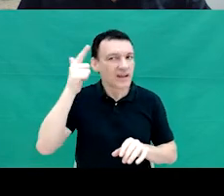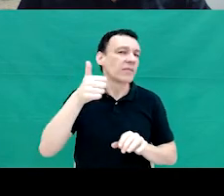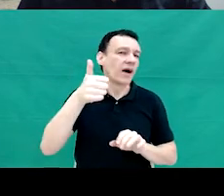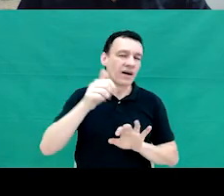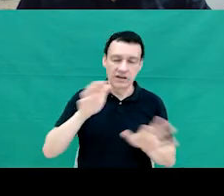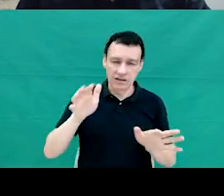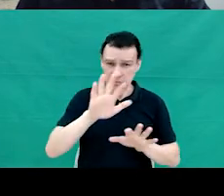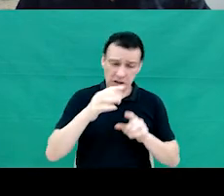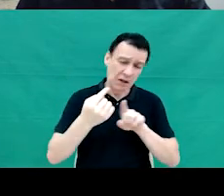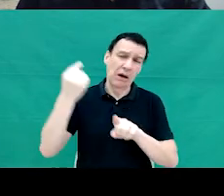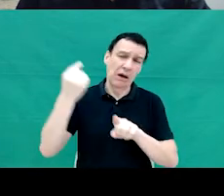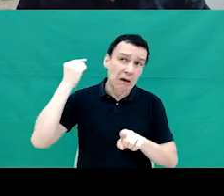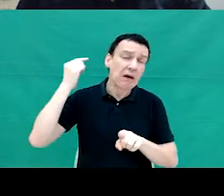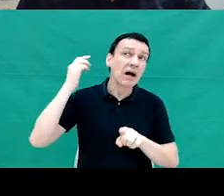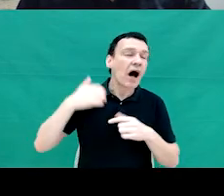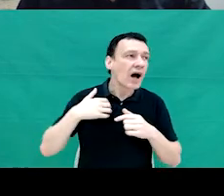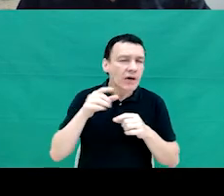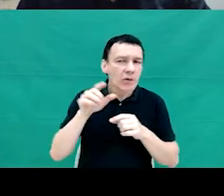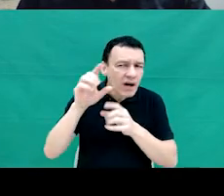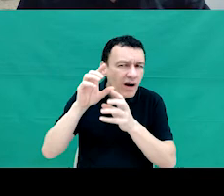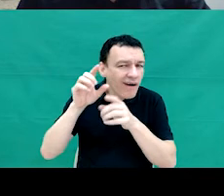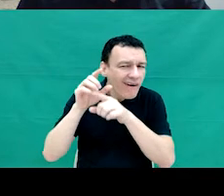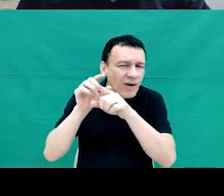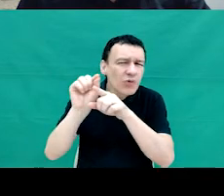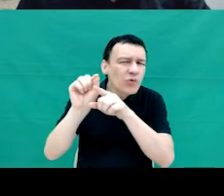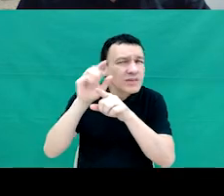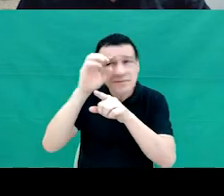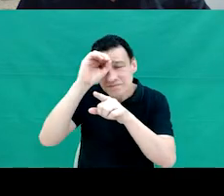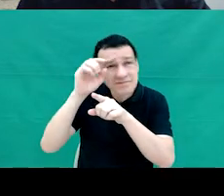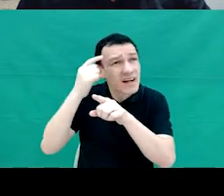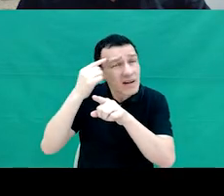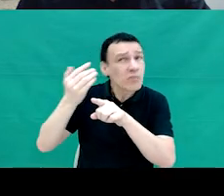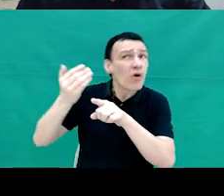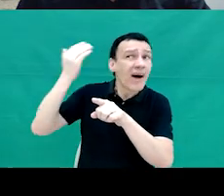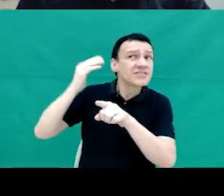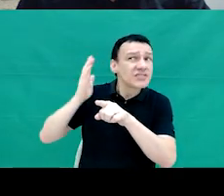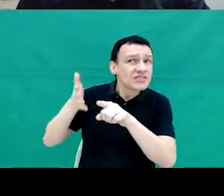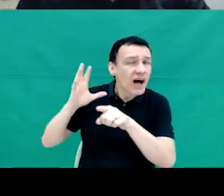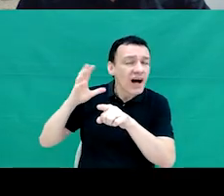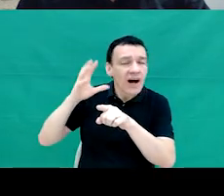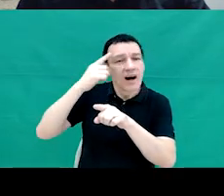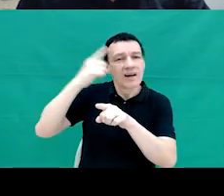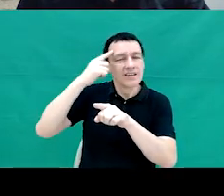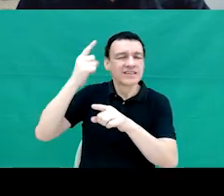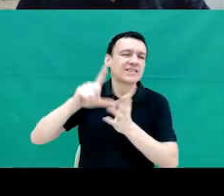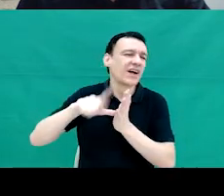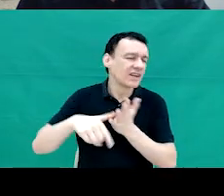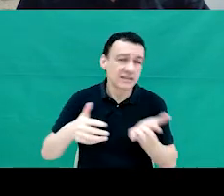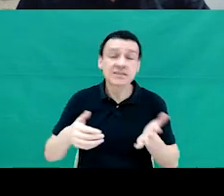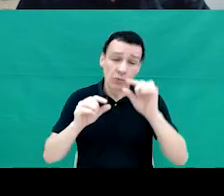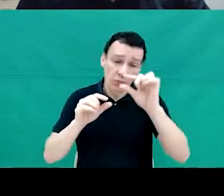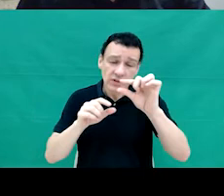para ficar mais claro, a WCAG, falando da questão de ter rótulos em campos, você ter rótulos em